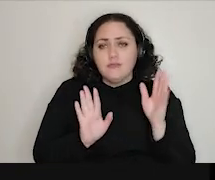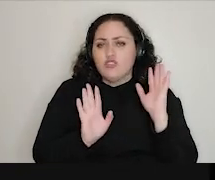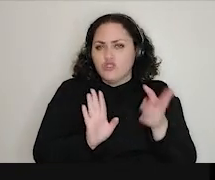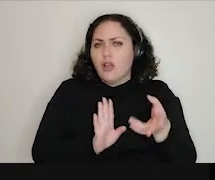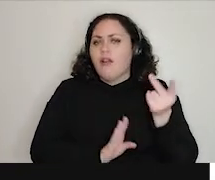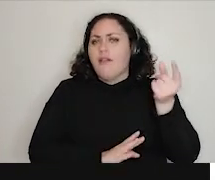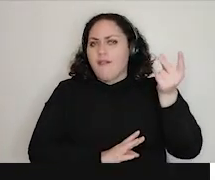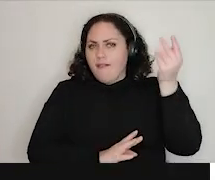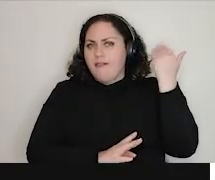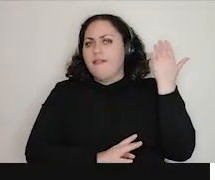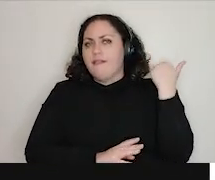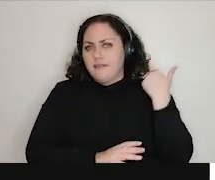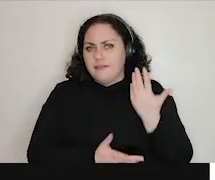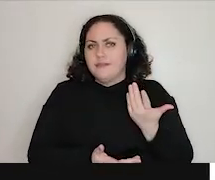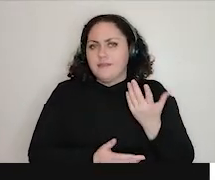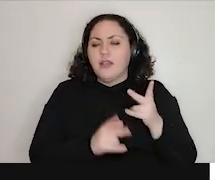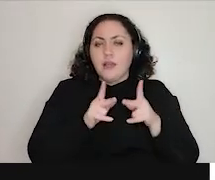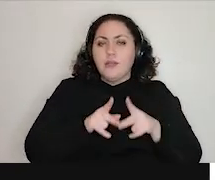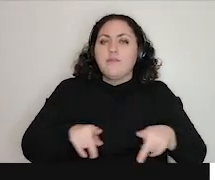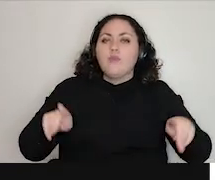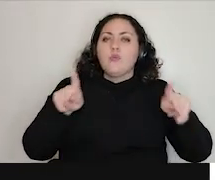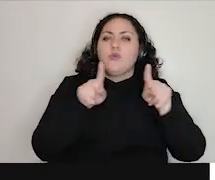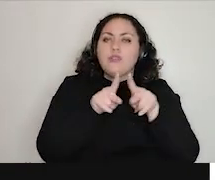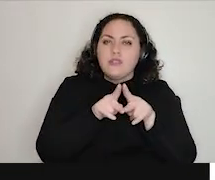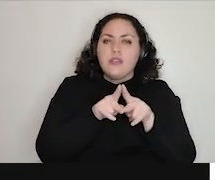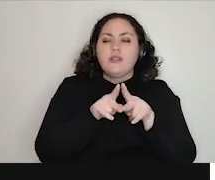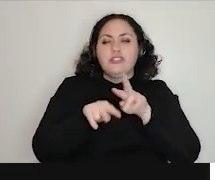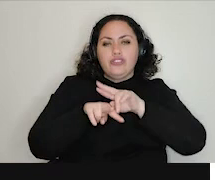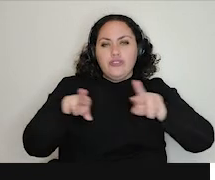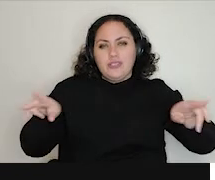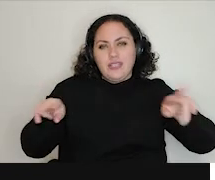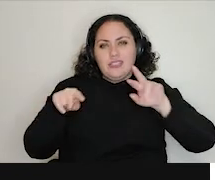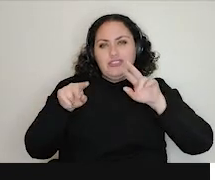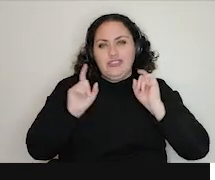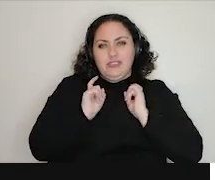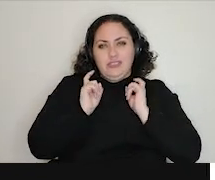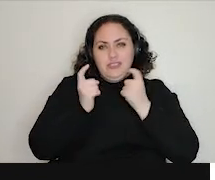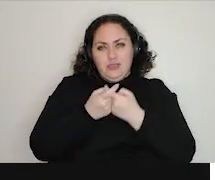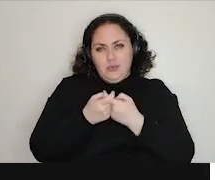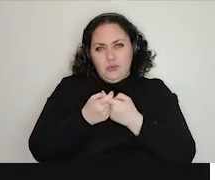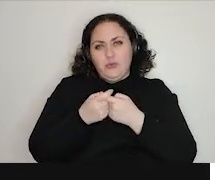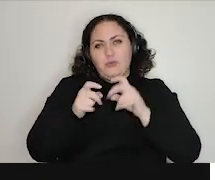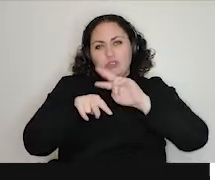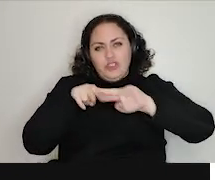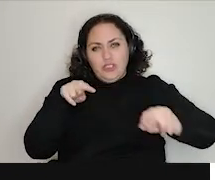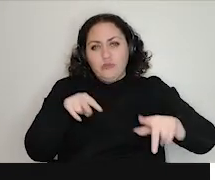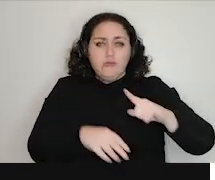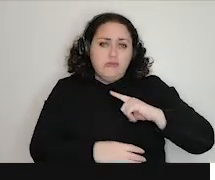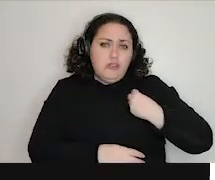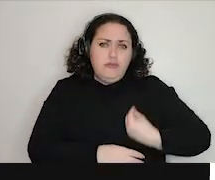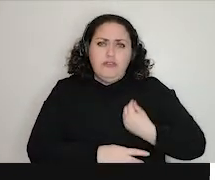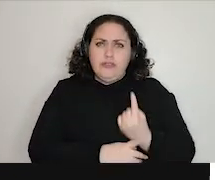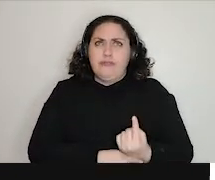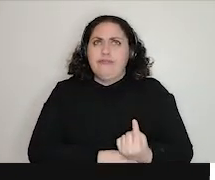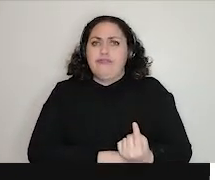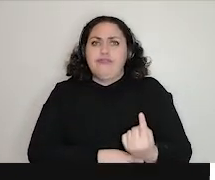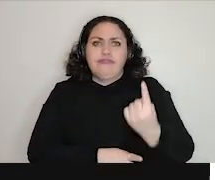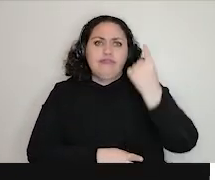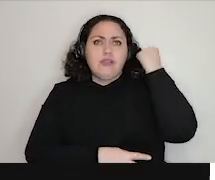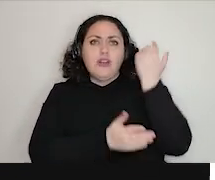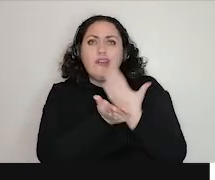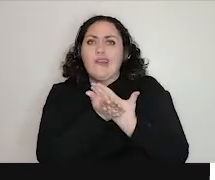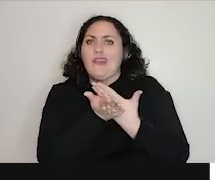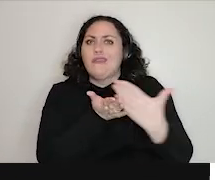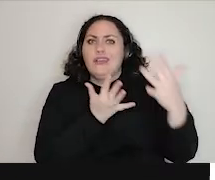novo. Não, muito pelo contrário. A diversidade sexual de gênero, ela está presente desde que o mundo é mundo, desde